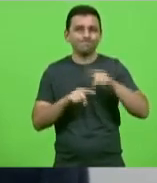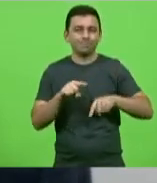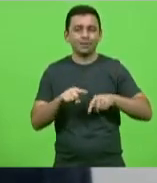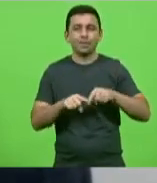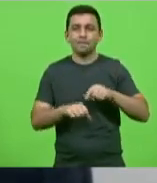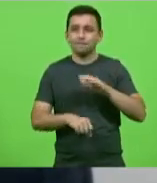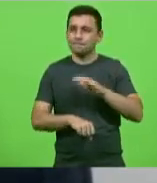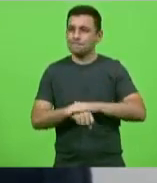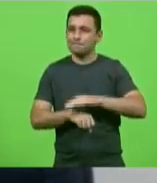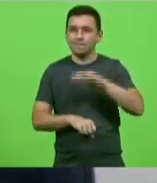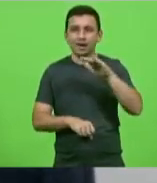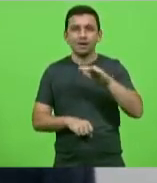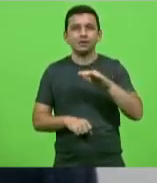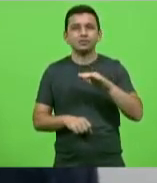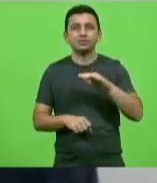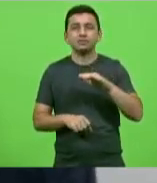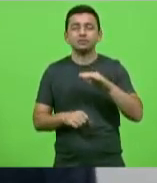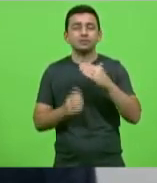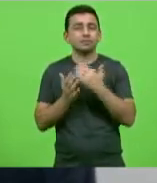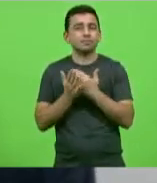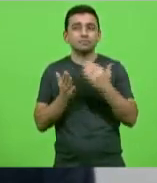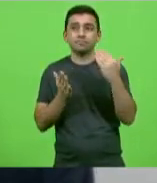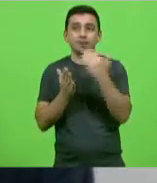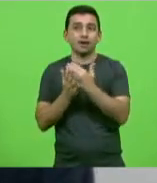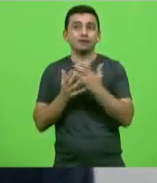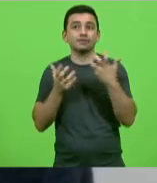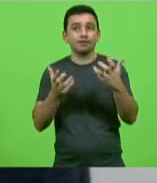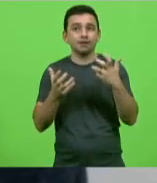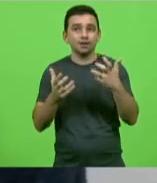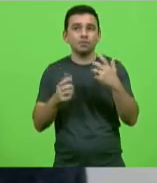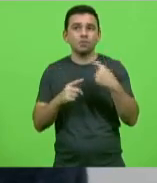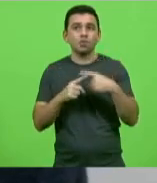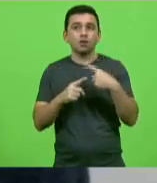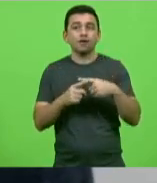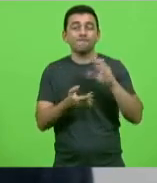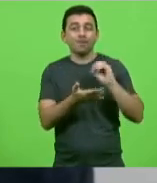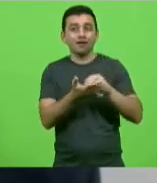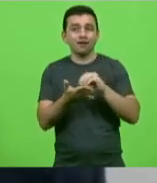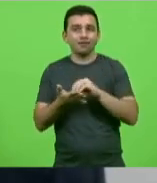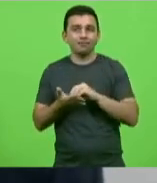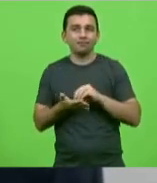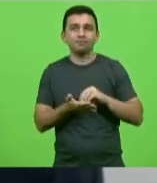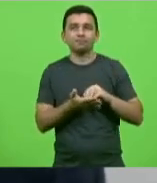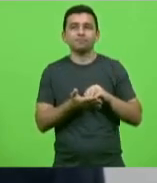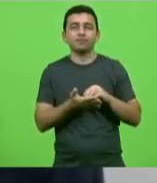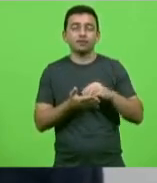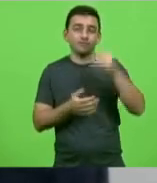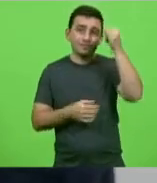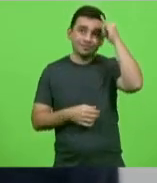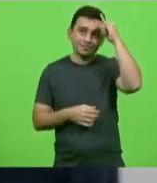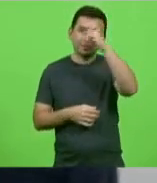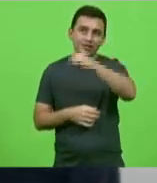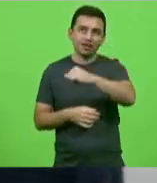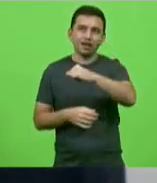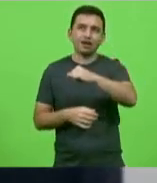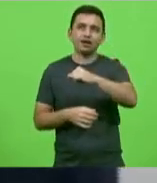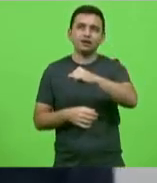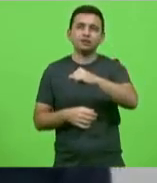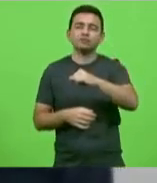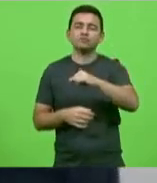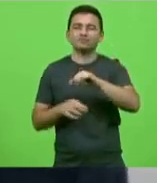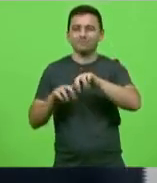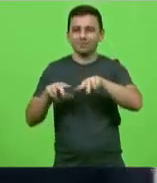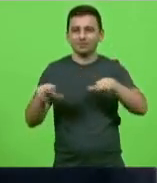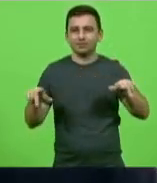era a mais que se ambicionava, dada a ausência de números suficientes para o combate dos casos